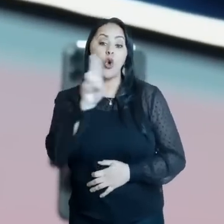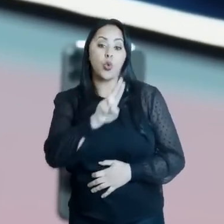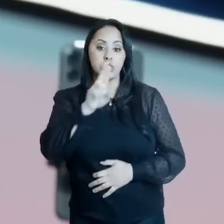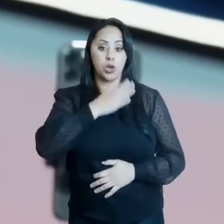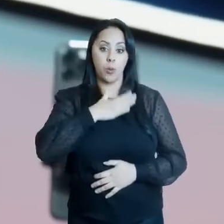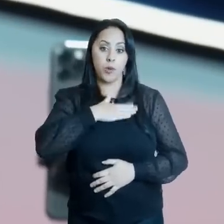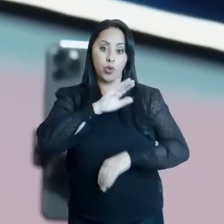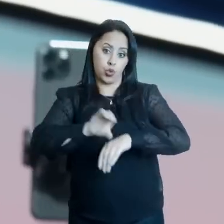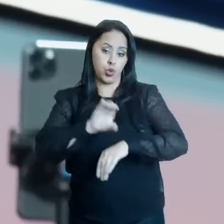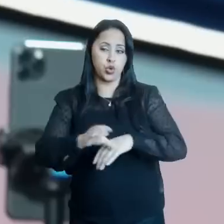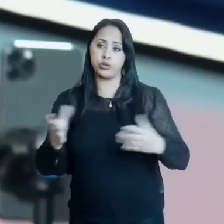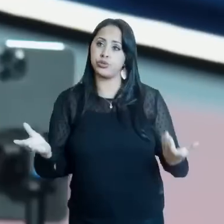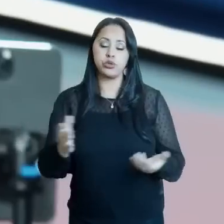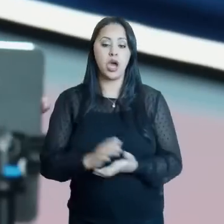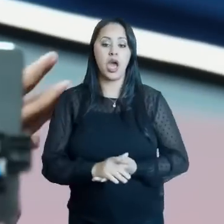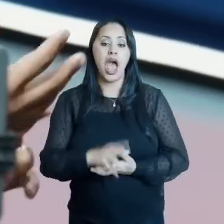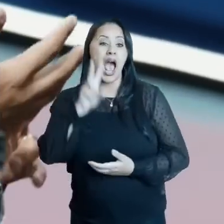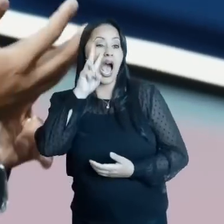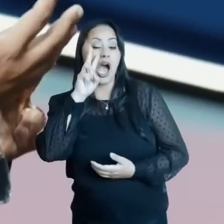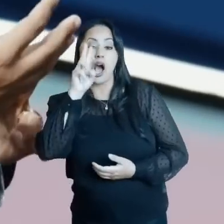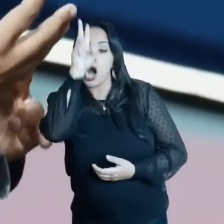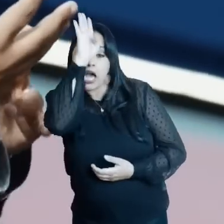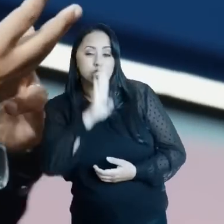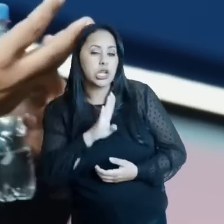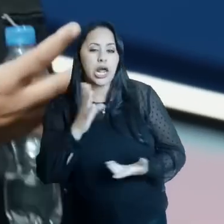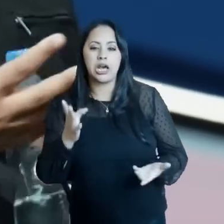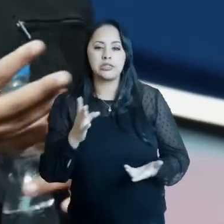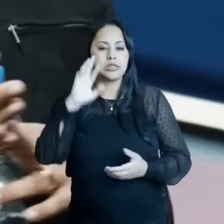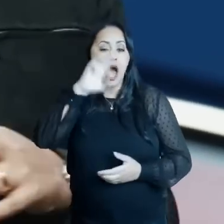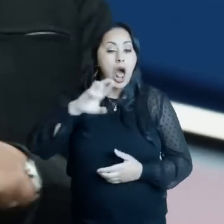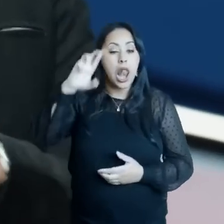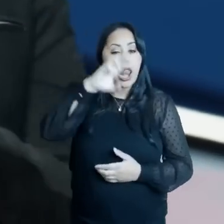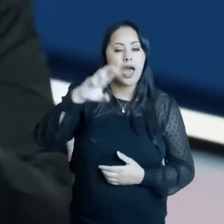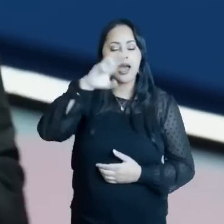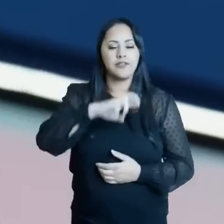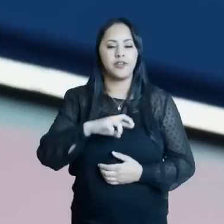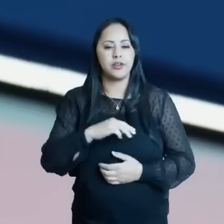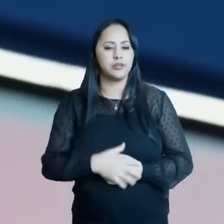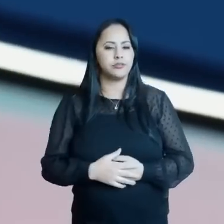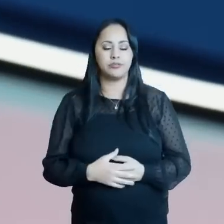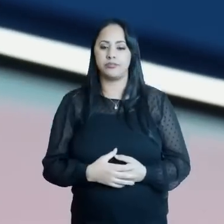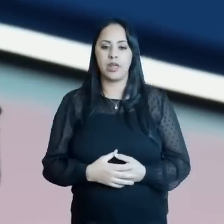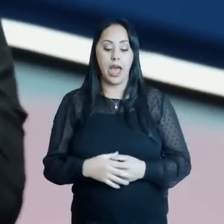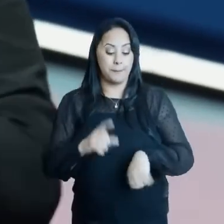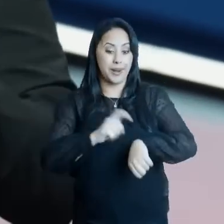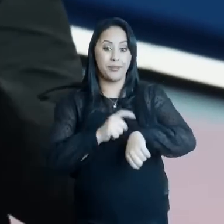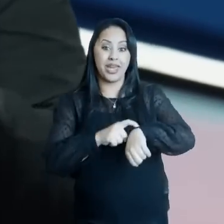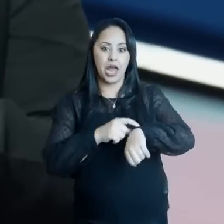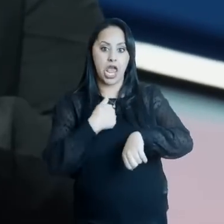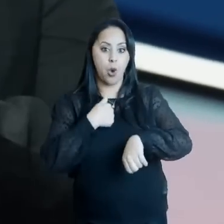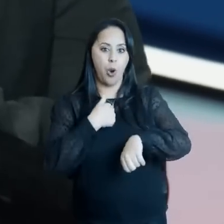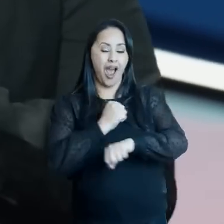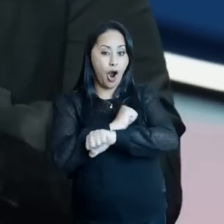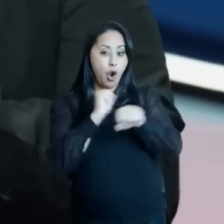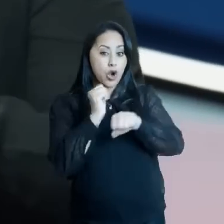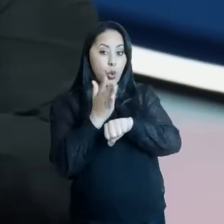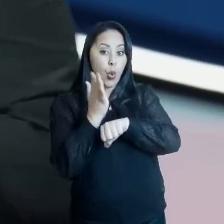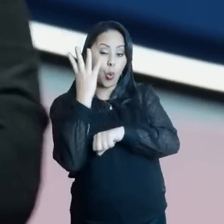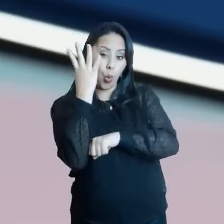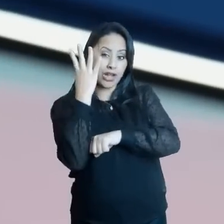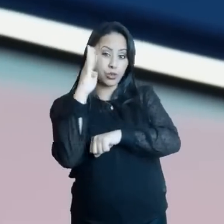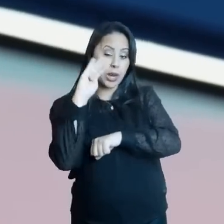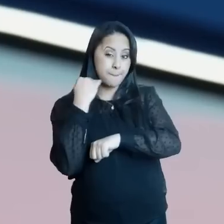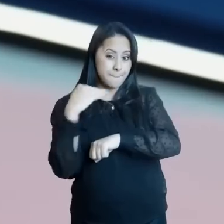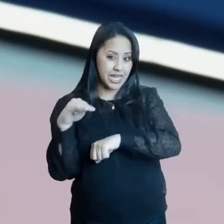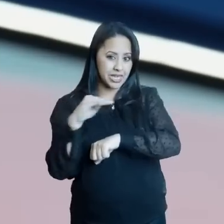eu estou fazendo para vocês de graça, que eu dedico a primeira hora útil do meu dia. Eu acordo 4h30 da manhã, aí